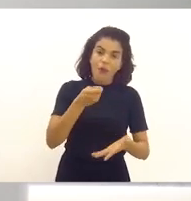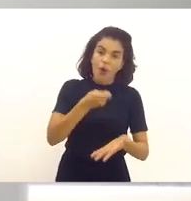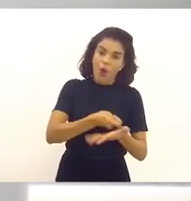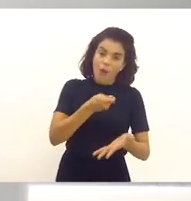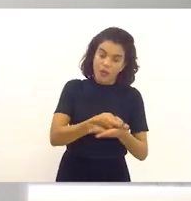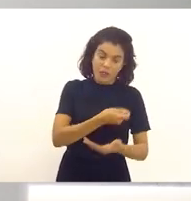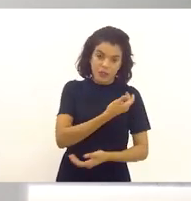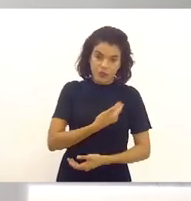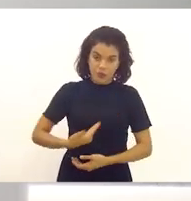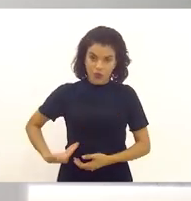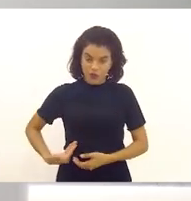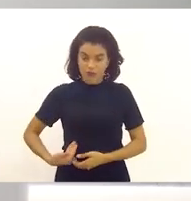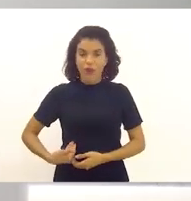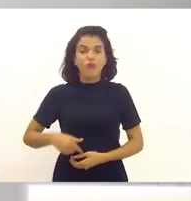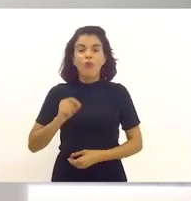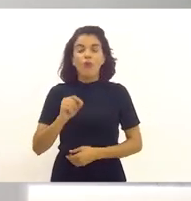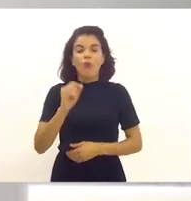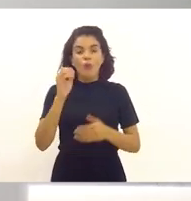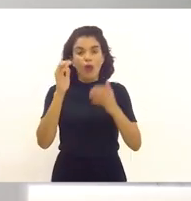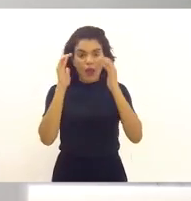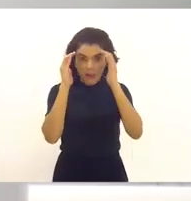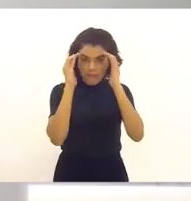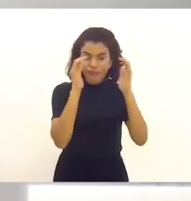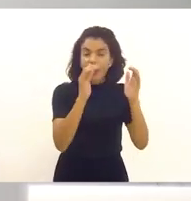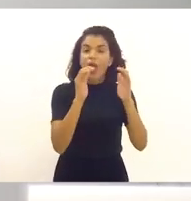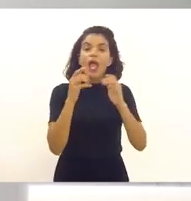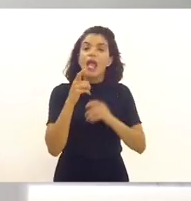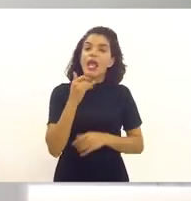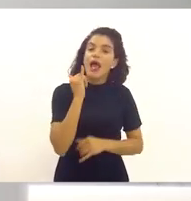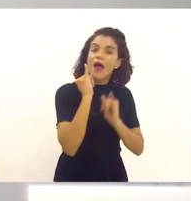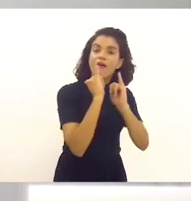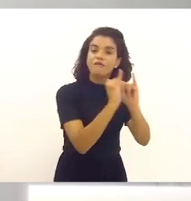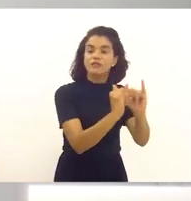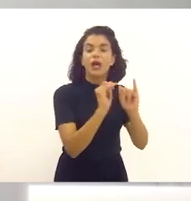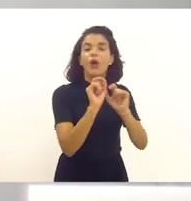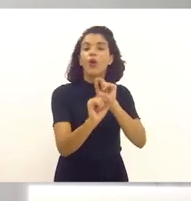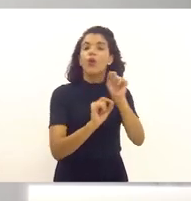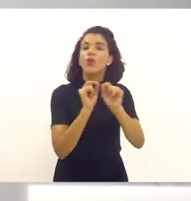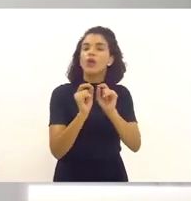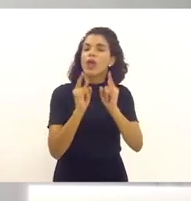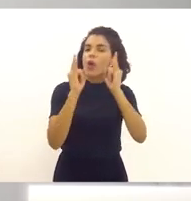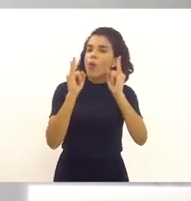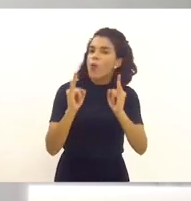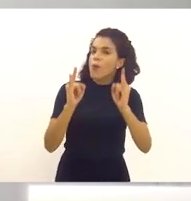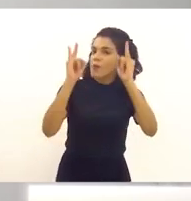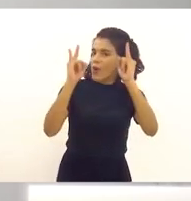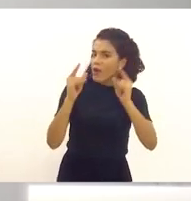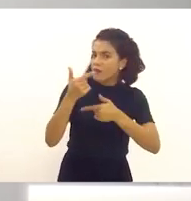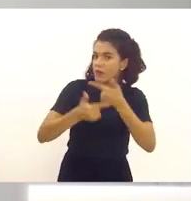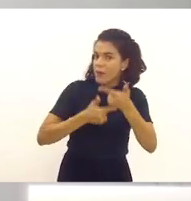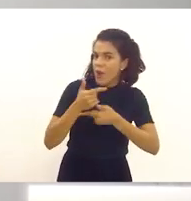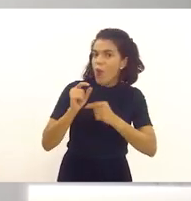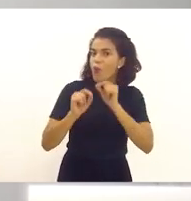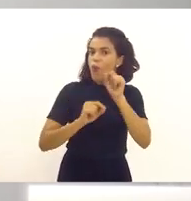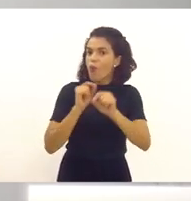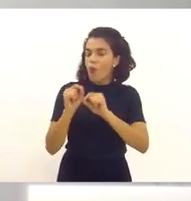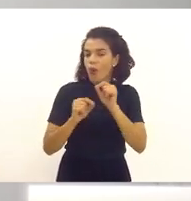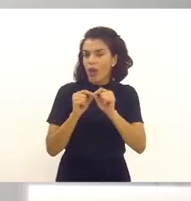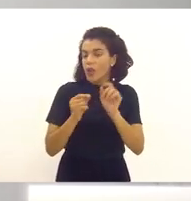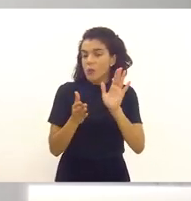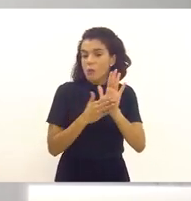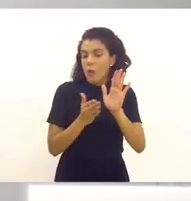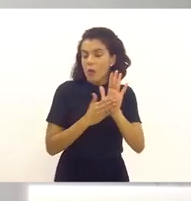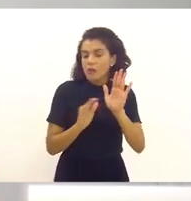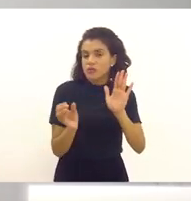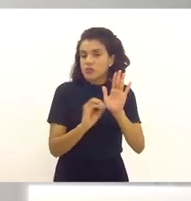deles legal é que eles informam para que esse prédio seria desocupado e sem oferecer nenhum tipo de